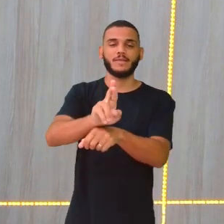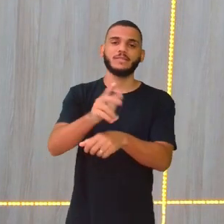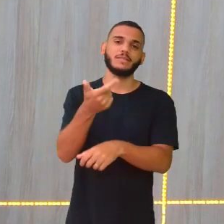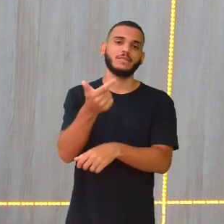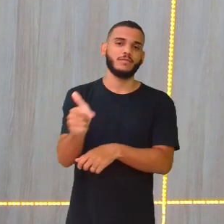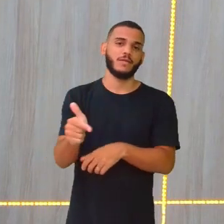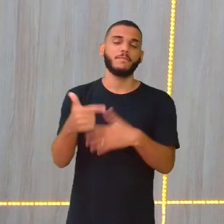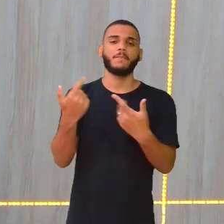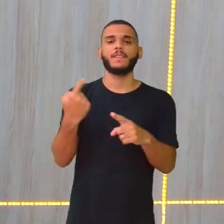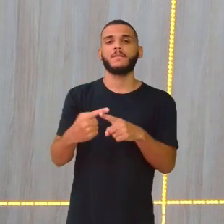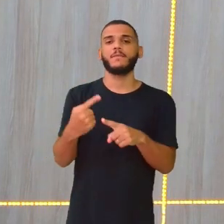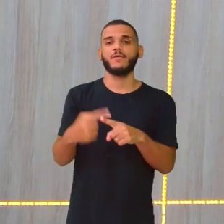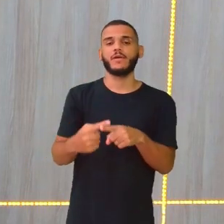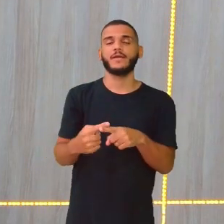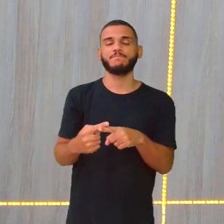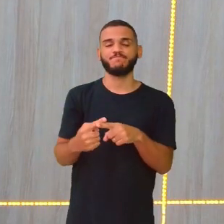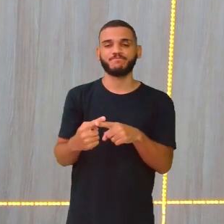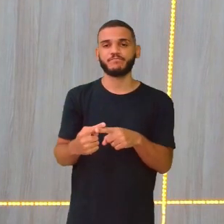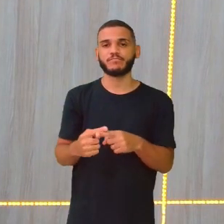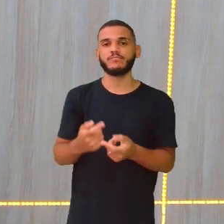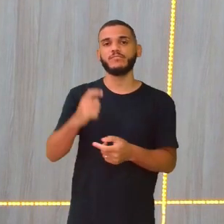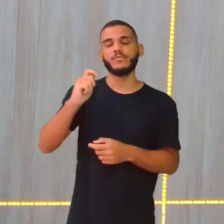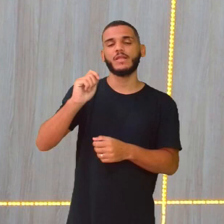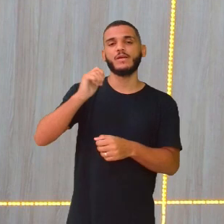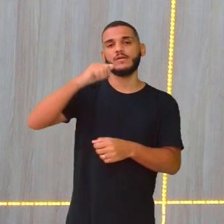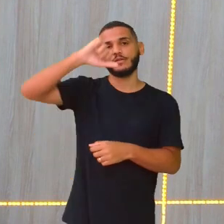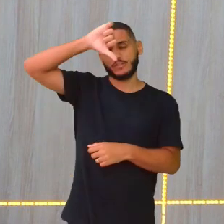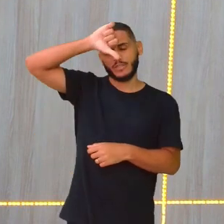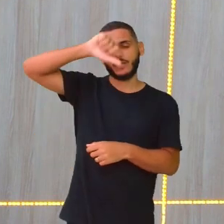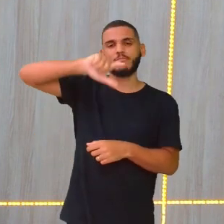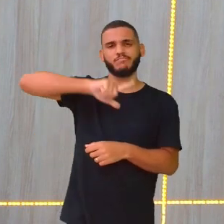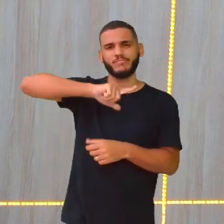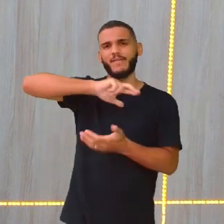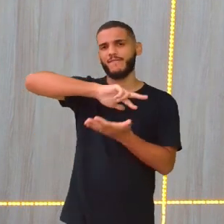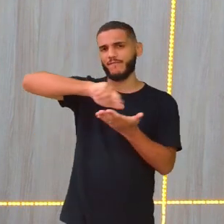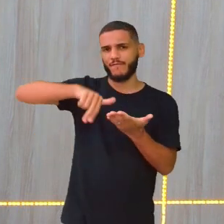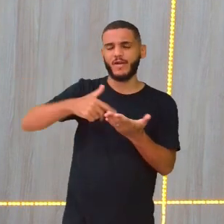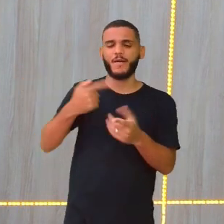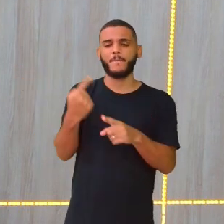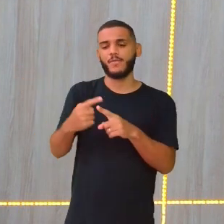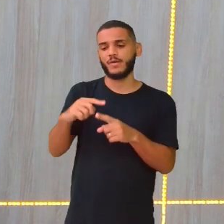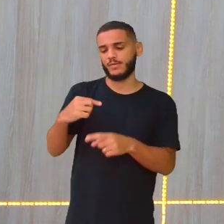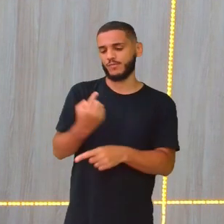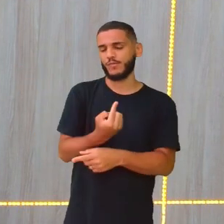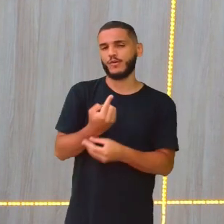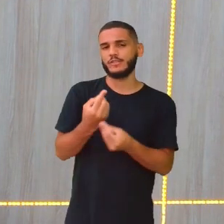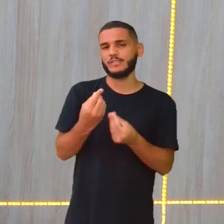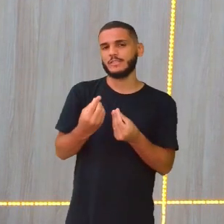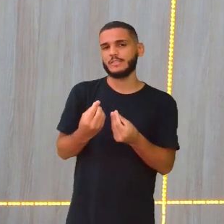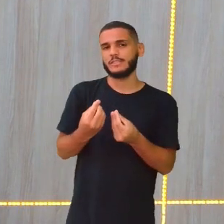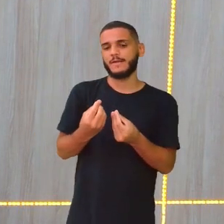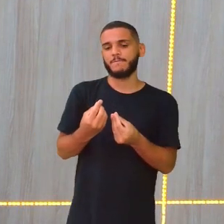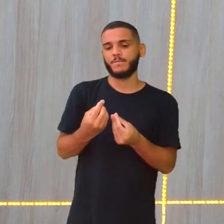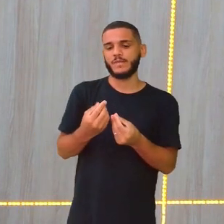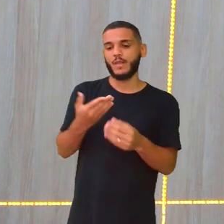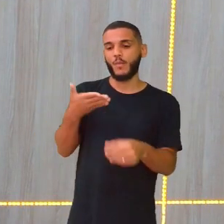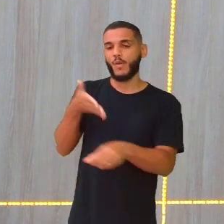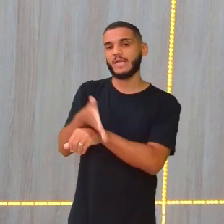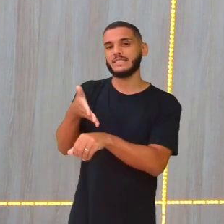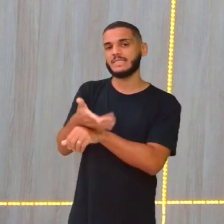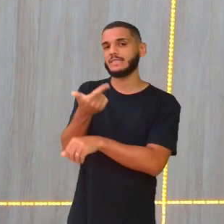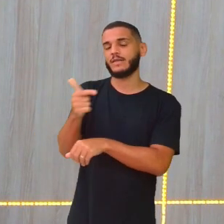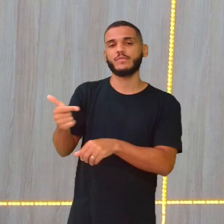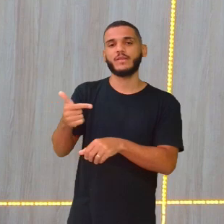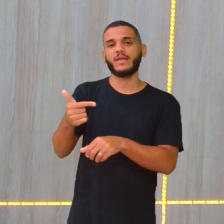Porque esses estereótipos continuam circulando, porque a gente não consome diversidade. Então, a